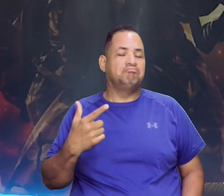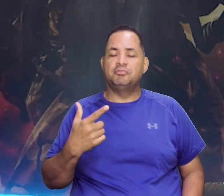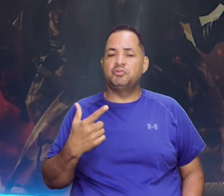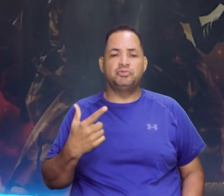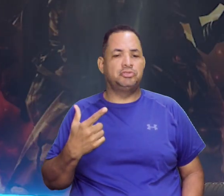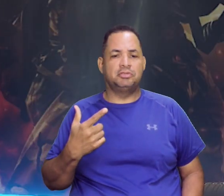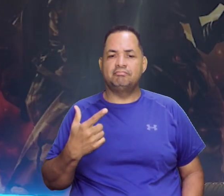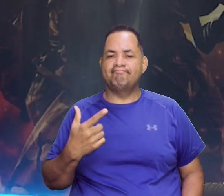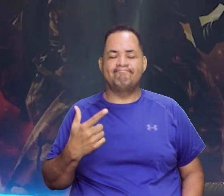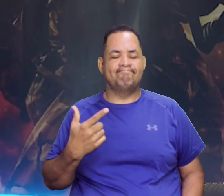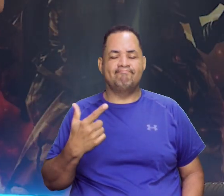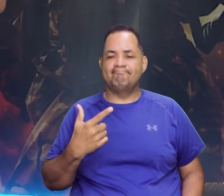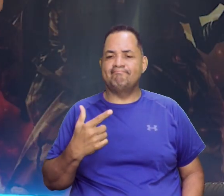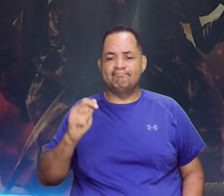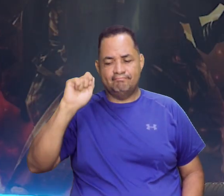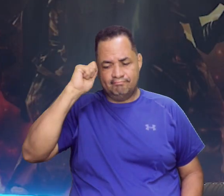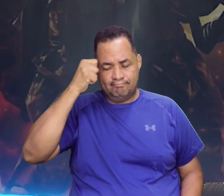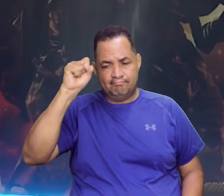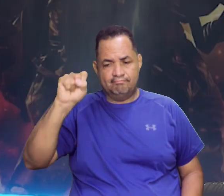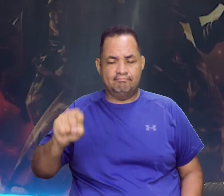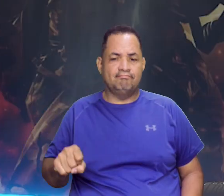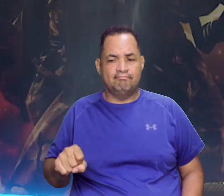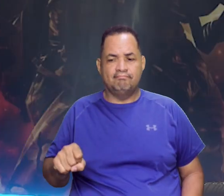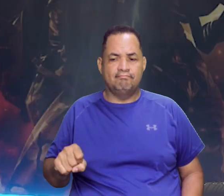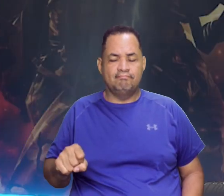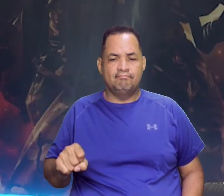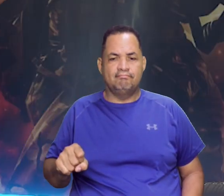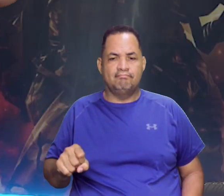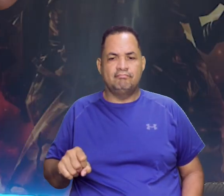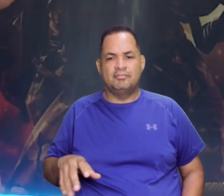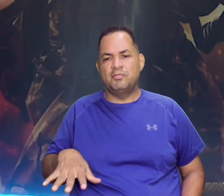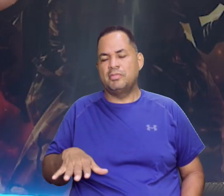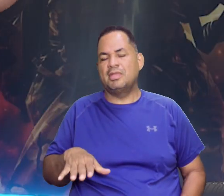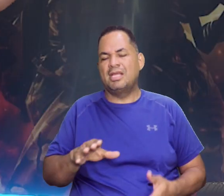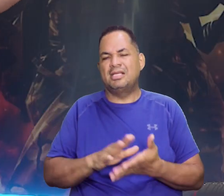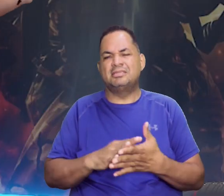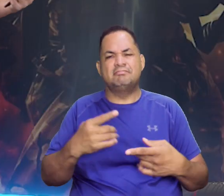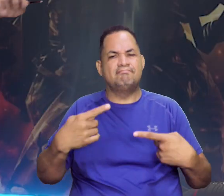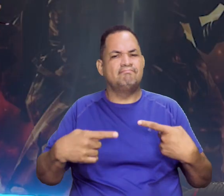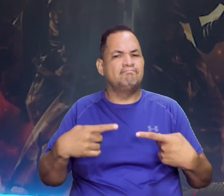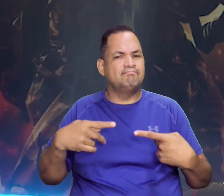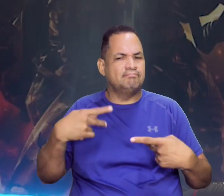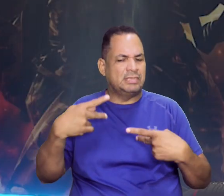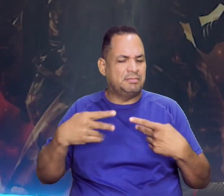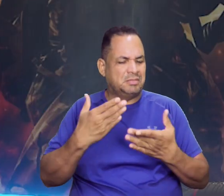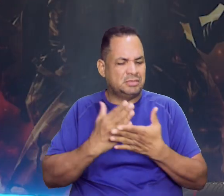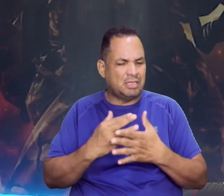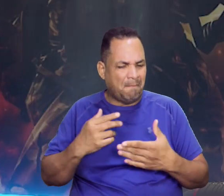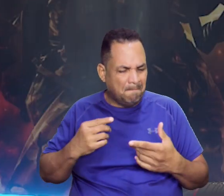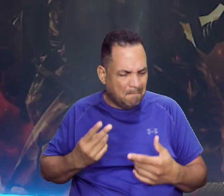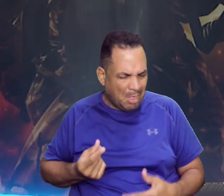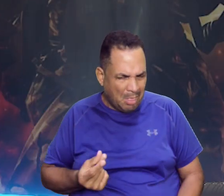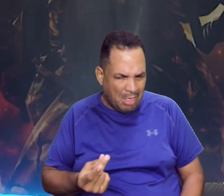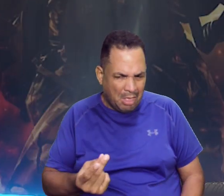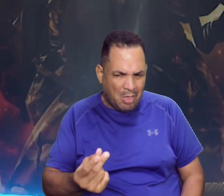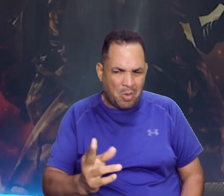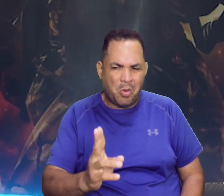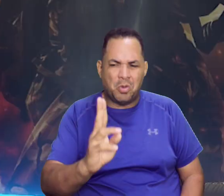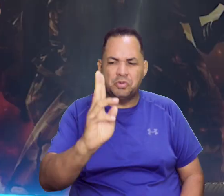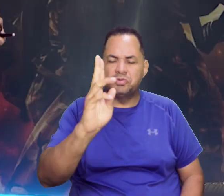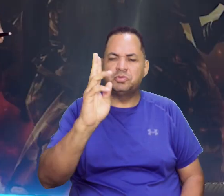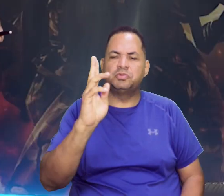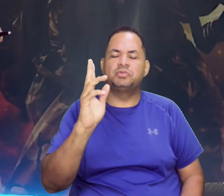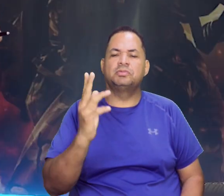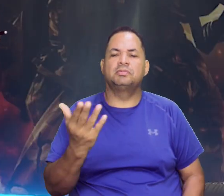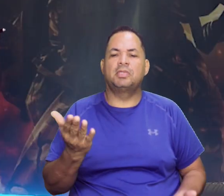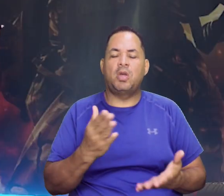funcionar na África do Sul. E essa política ela vai demorar muitos e muitos anos para acabar. Como eu falei para vocês,